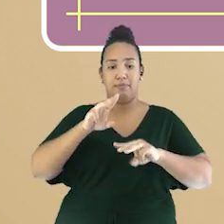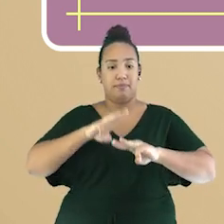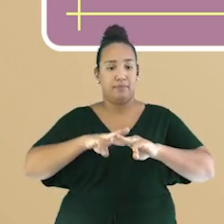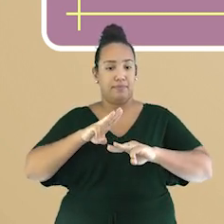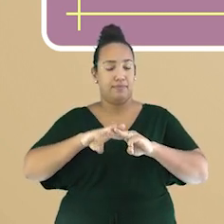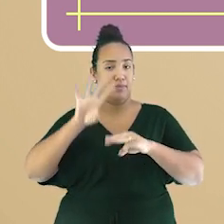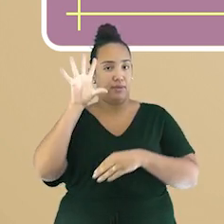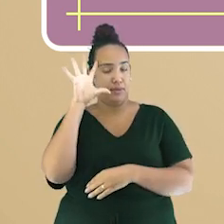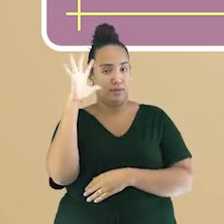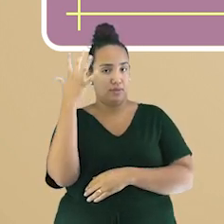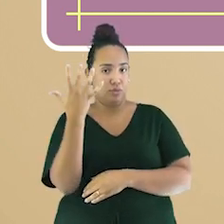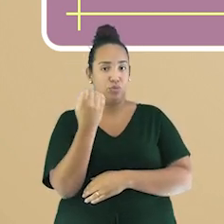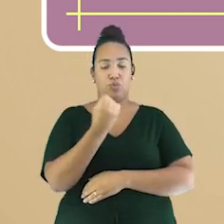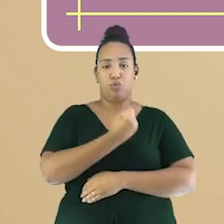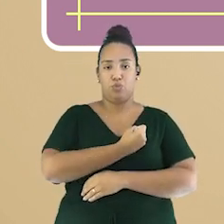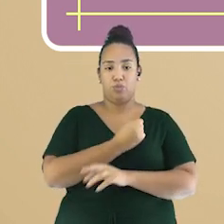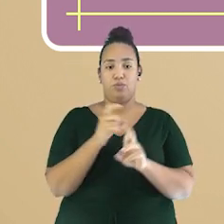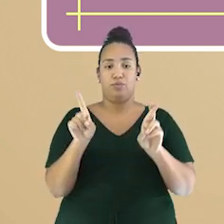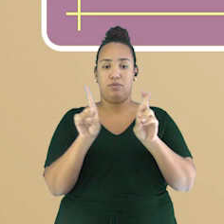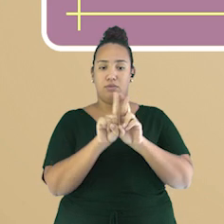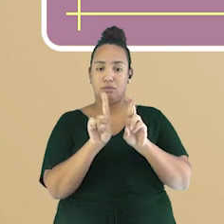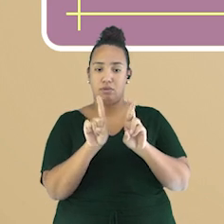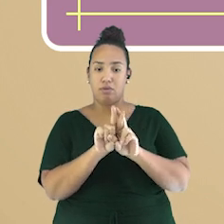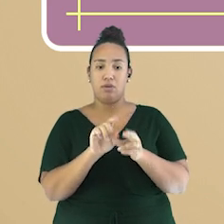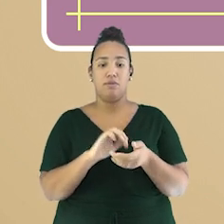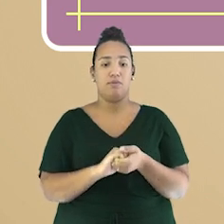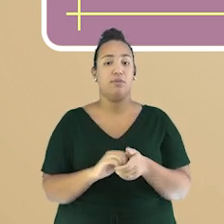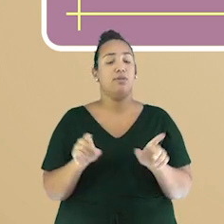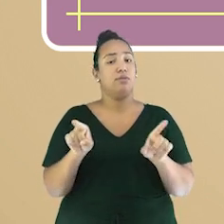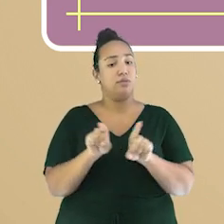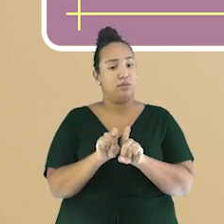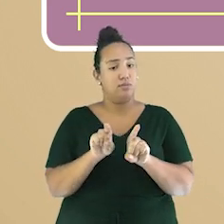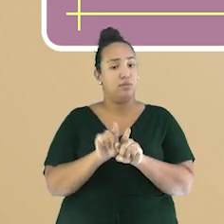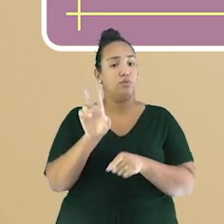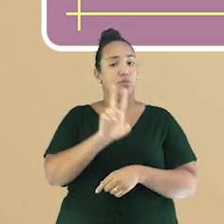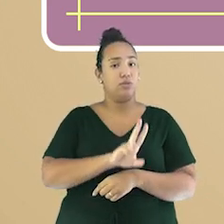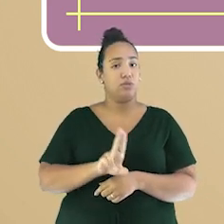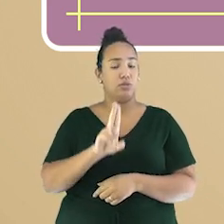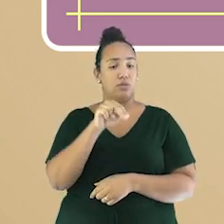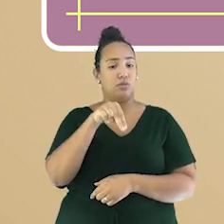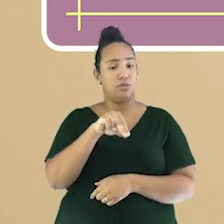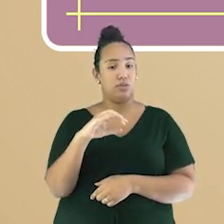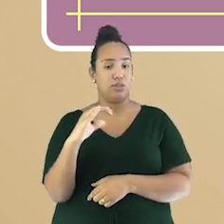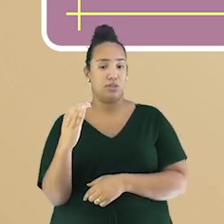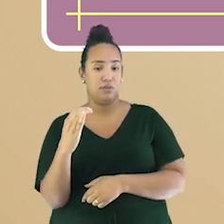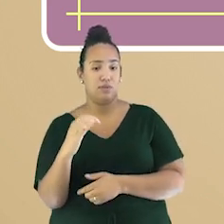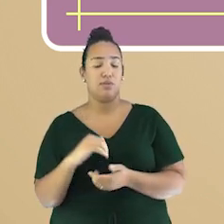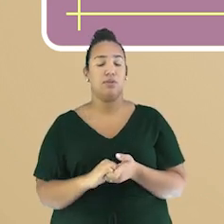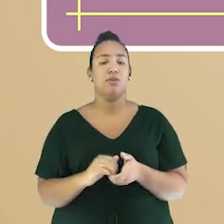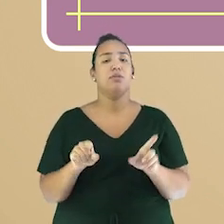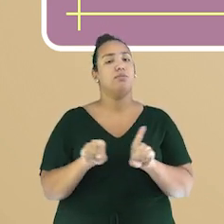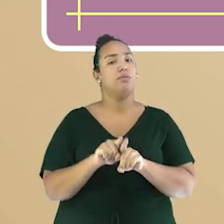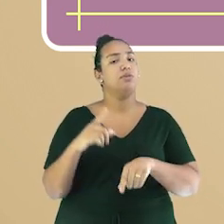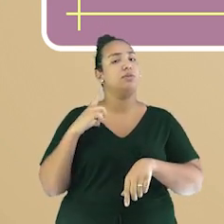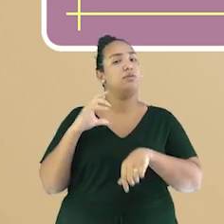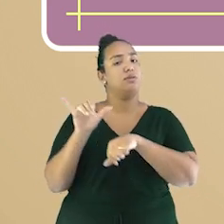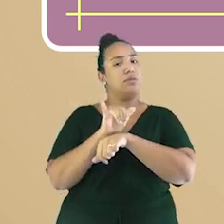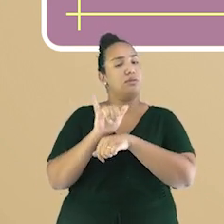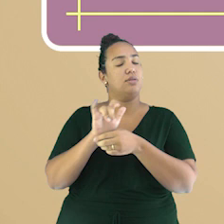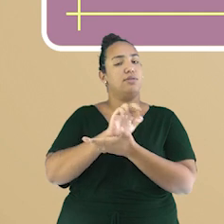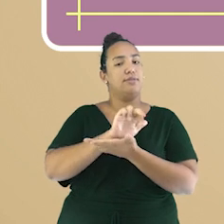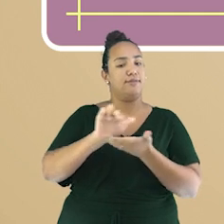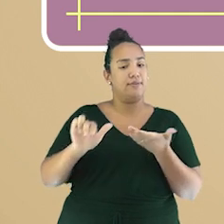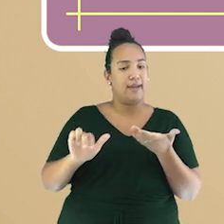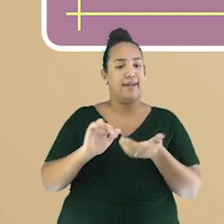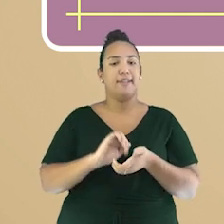elaborar problemas com números reais, inclusive em notação científica, envolvendo diferentes operações.